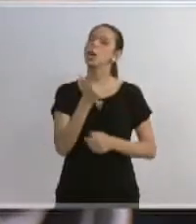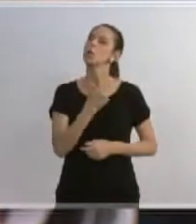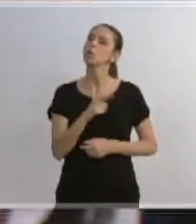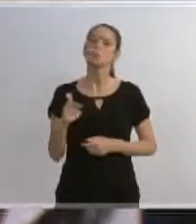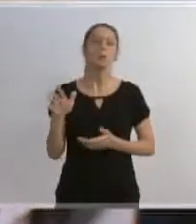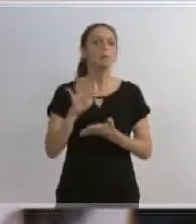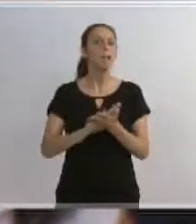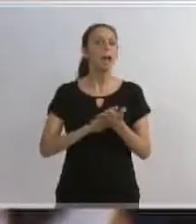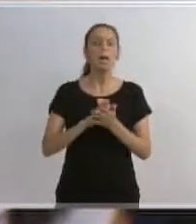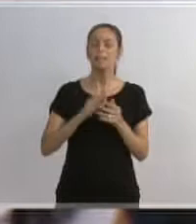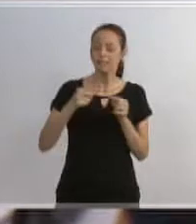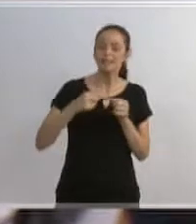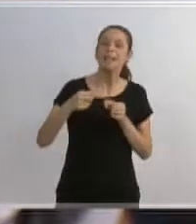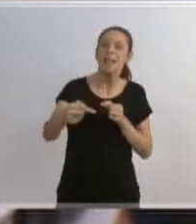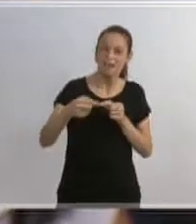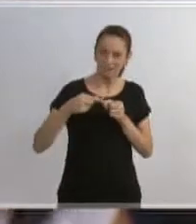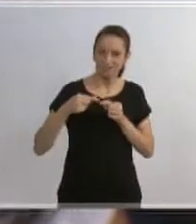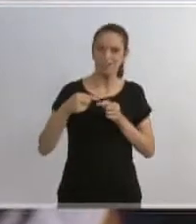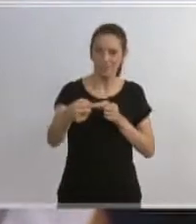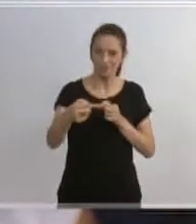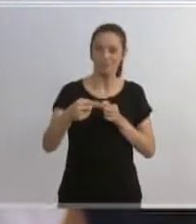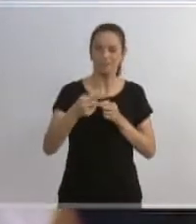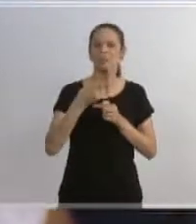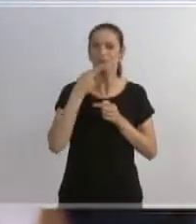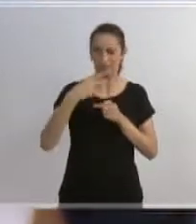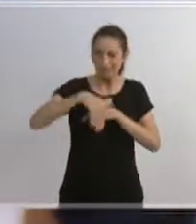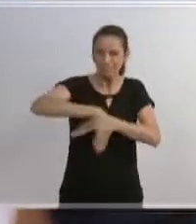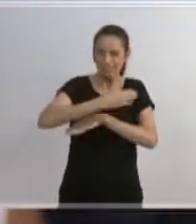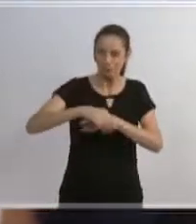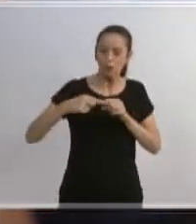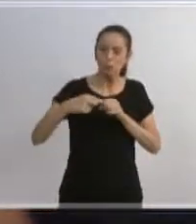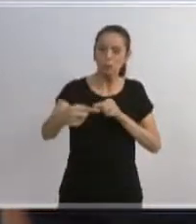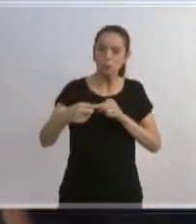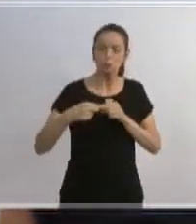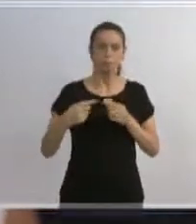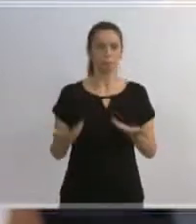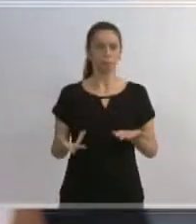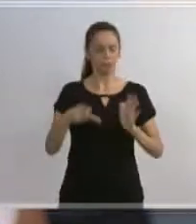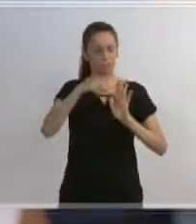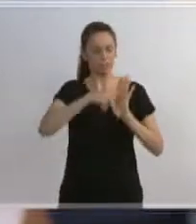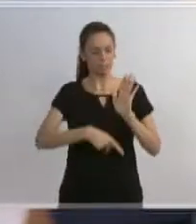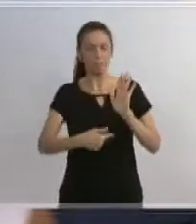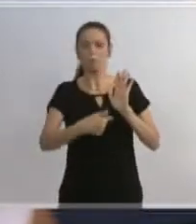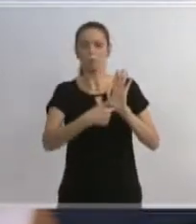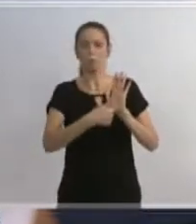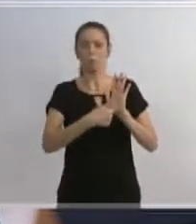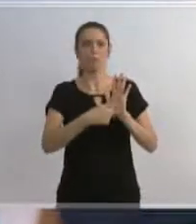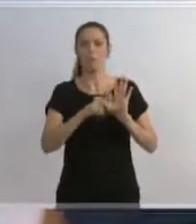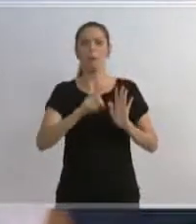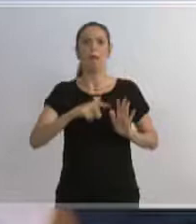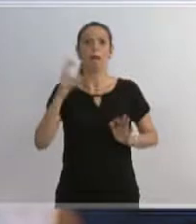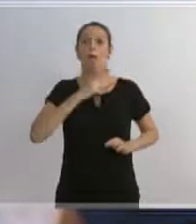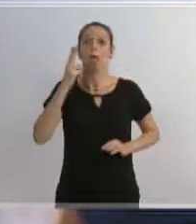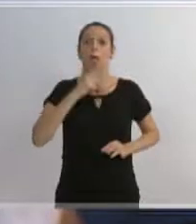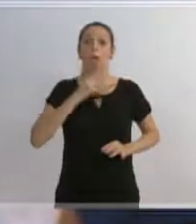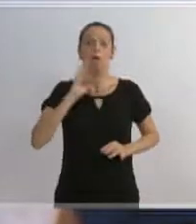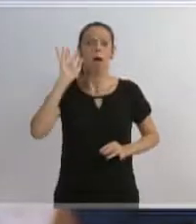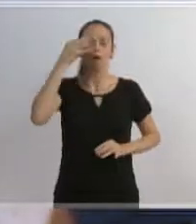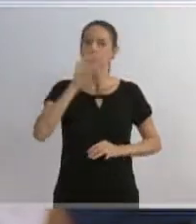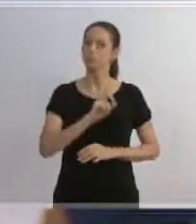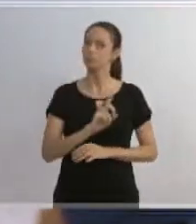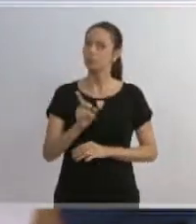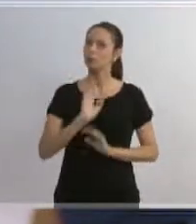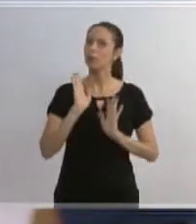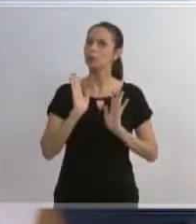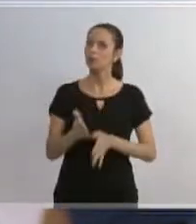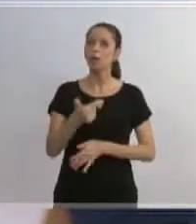trecho que está ali, apenas foi regulamentado. Só que eu quero dizer assim, ó, que esse projeto não veio a toque de caixa rápido. Já estava há quase 15